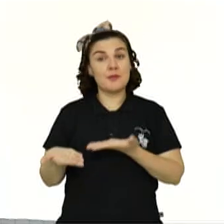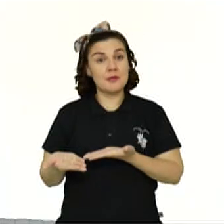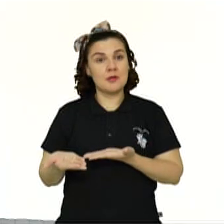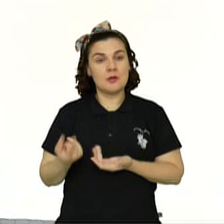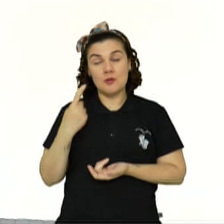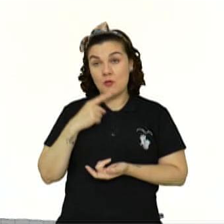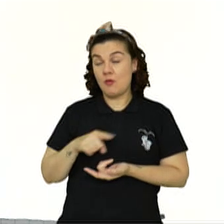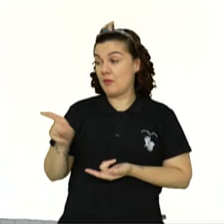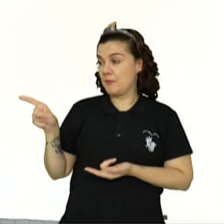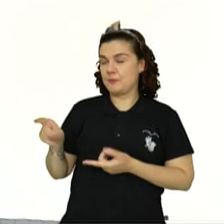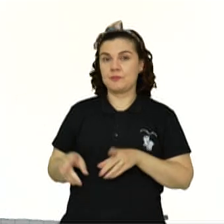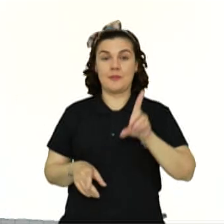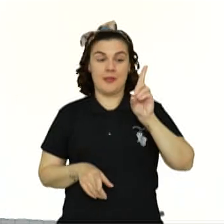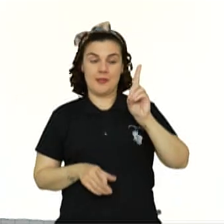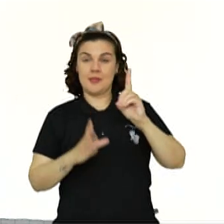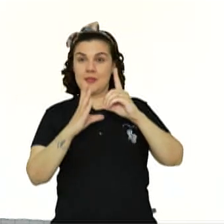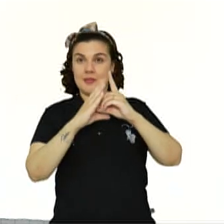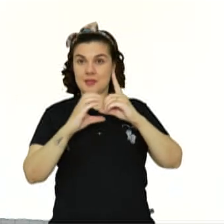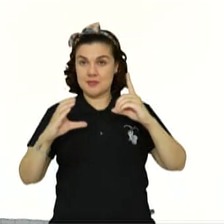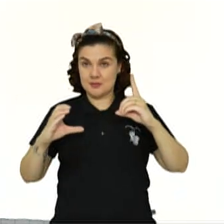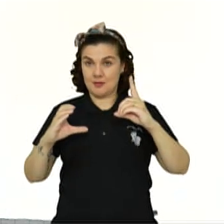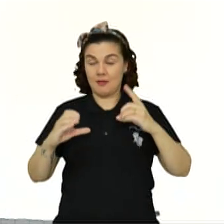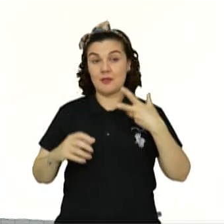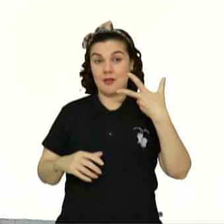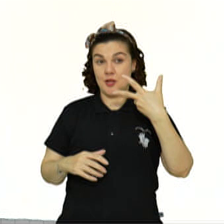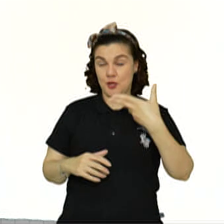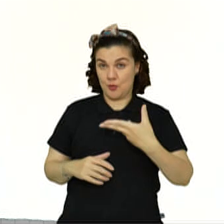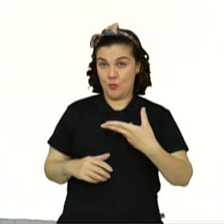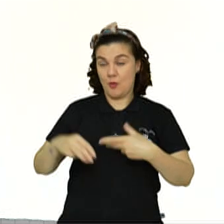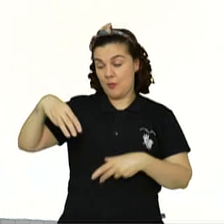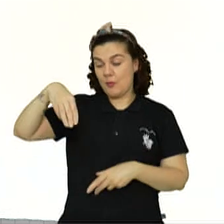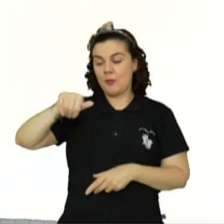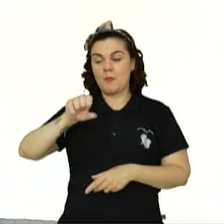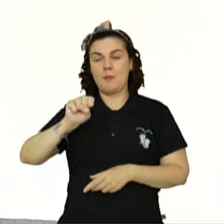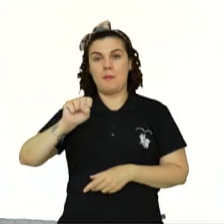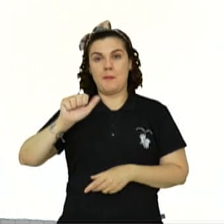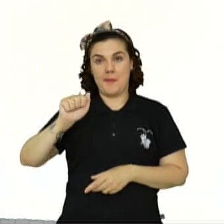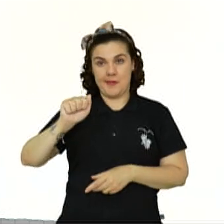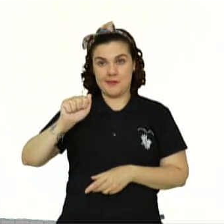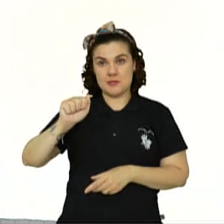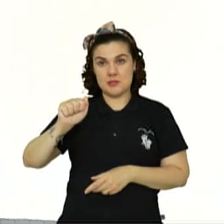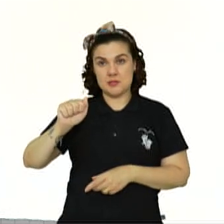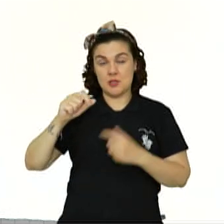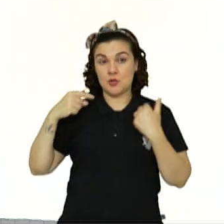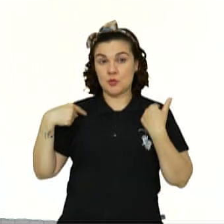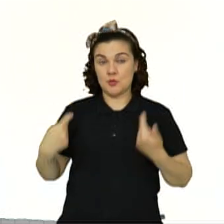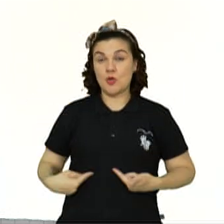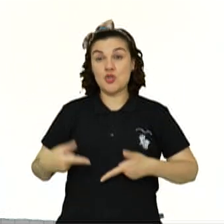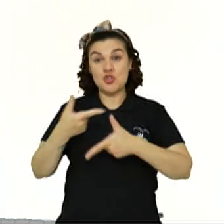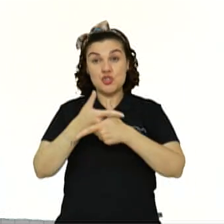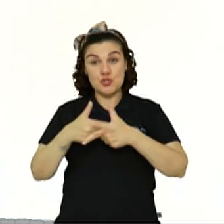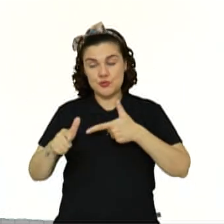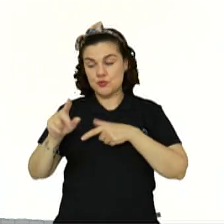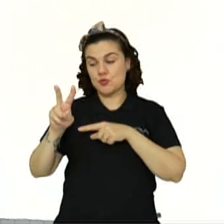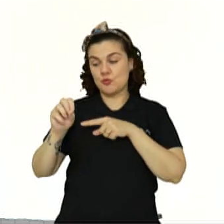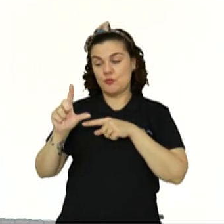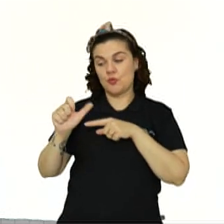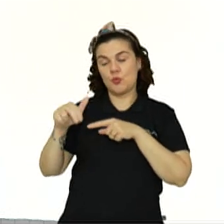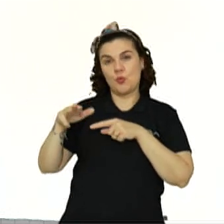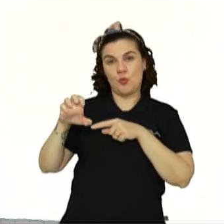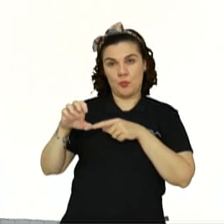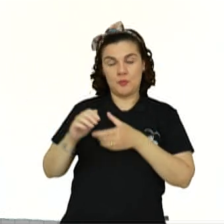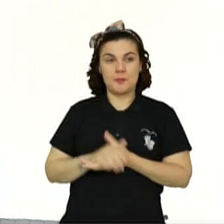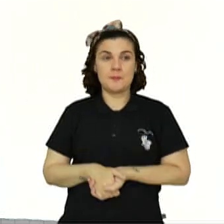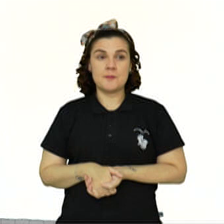isso é a seguinte: densidade é a razão no qual eu tenho a massa de um corpo dividido pelo seu volume. A massa é